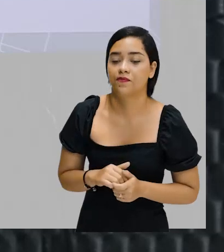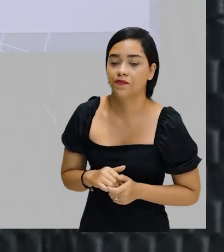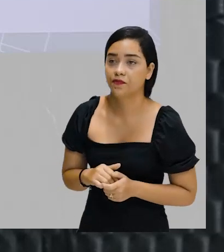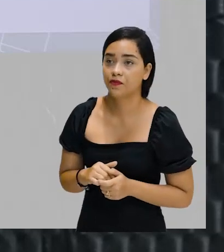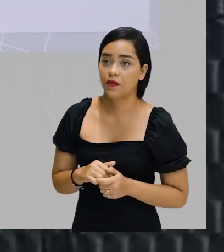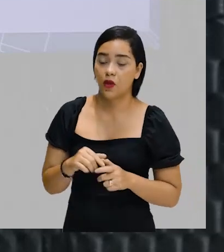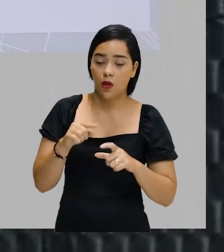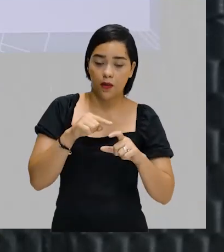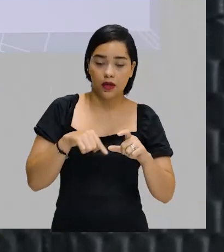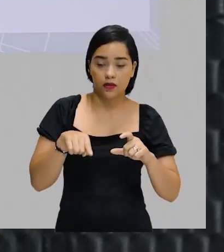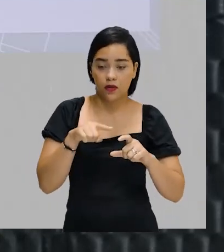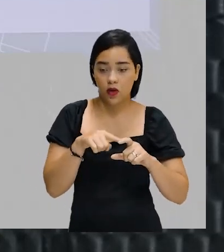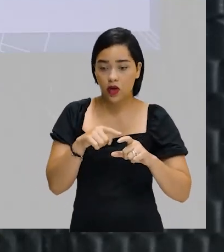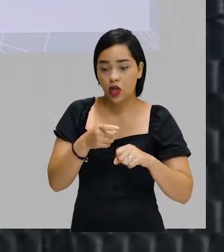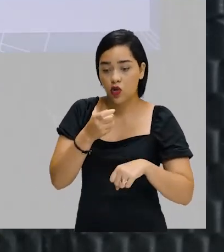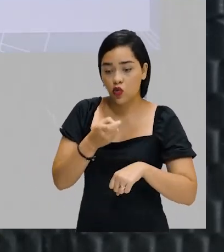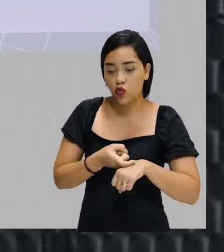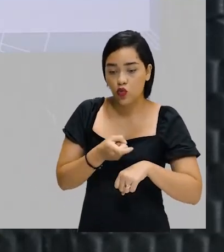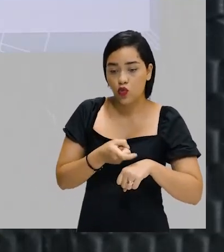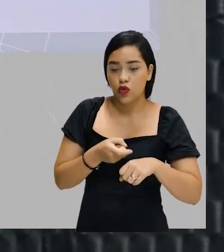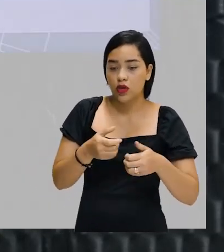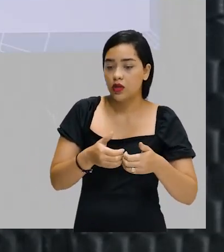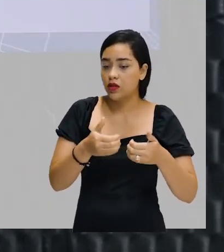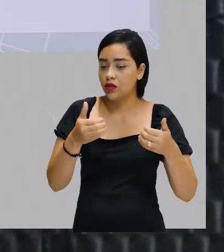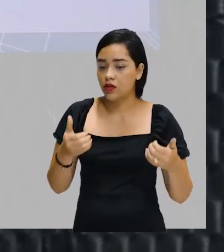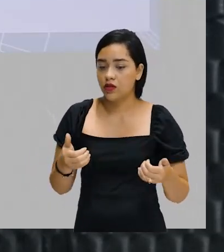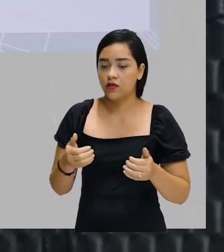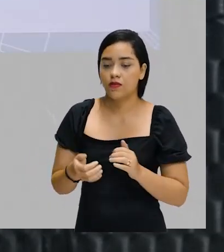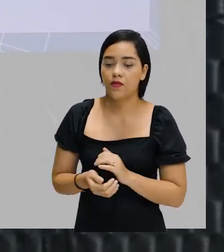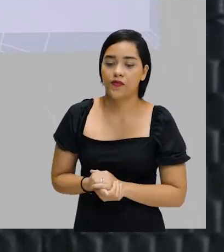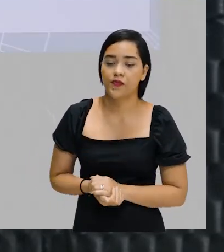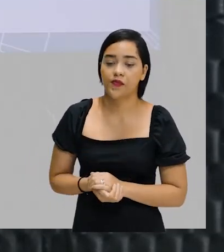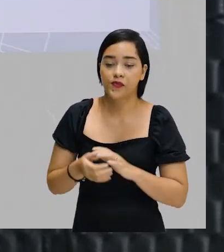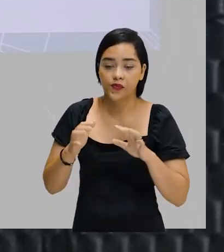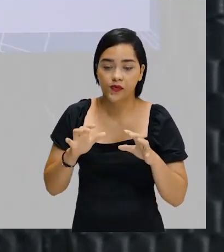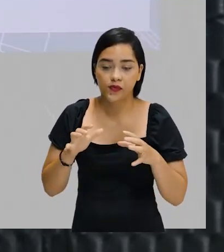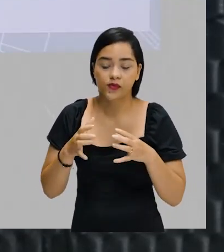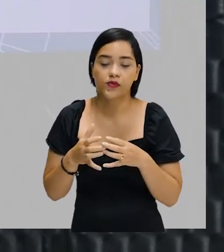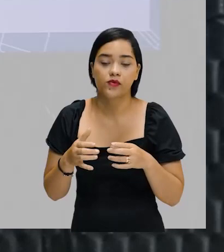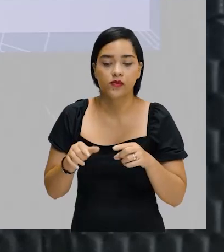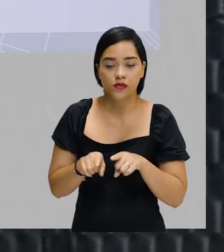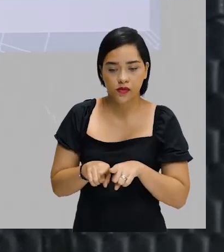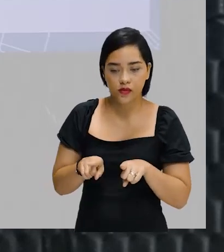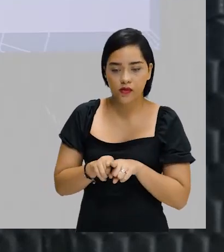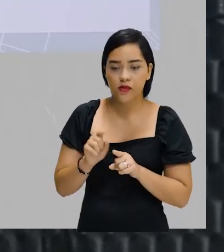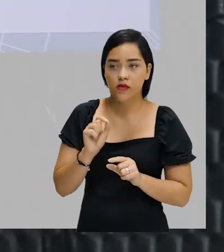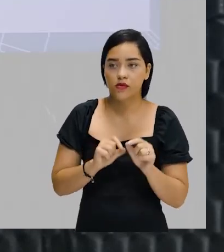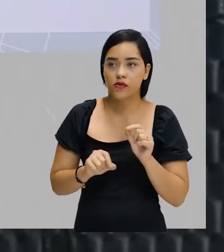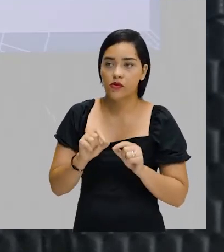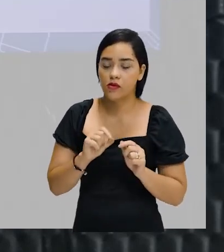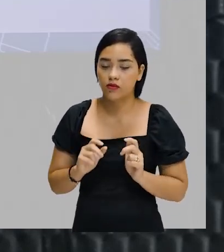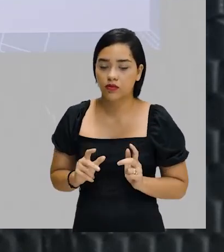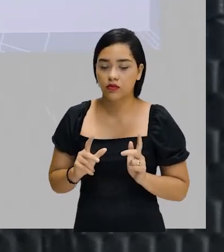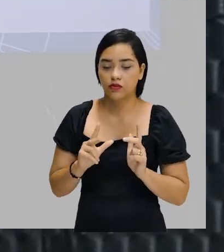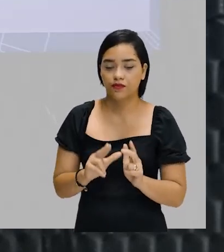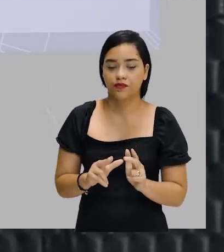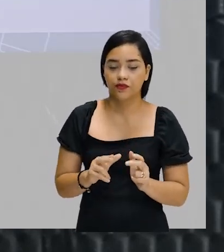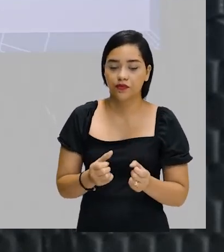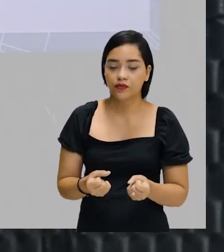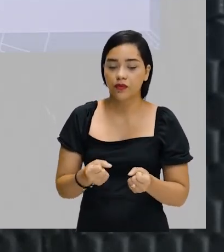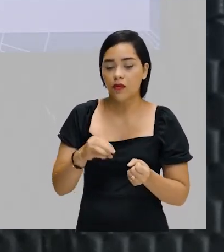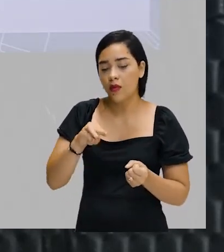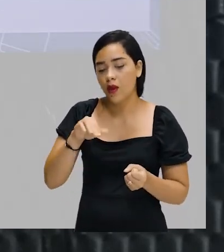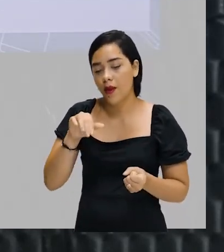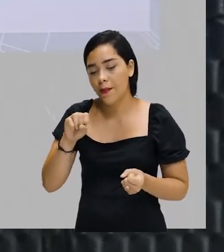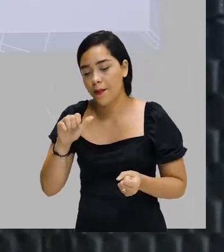Uma esfera maciça e indivisível. Um conjunto de átomos com as mesmas massas